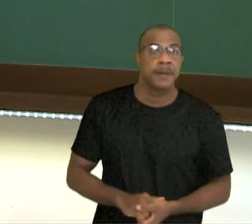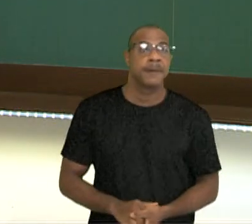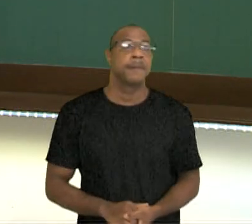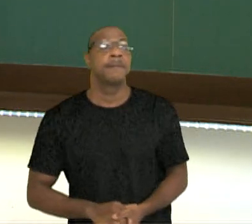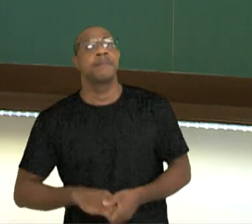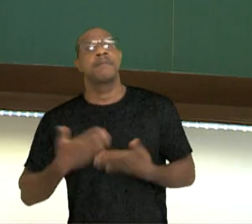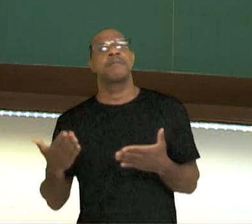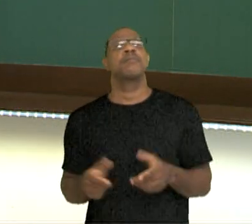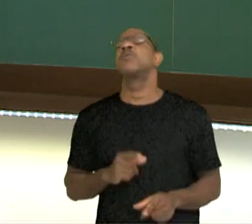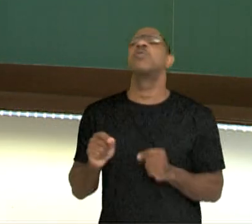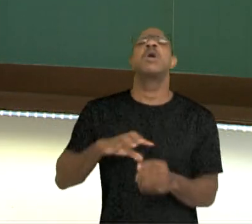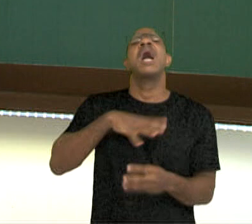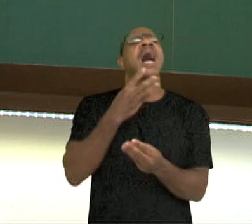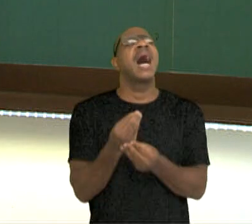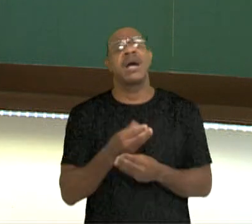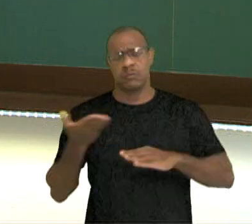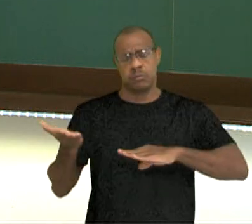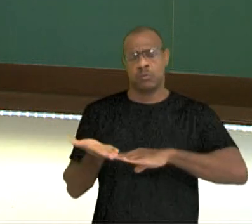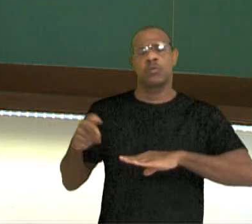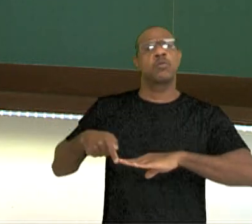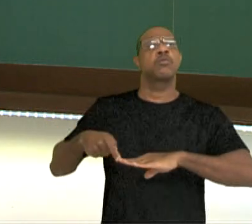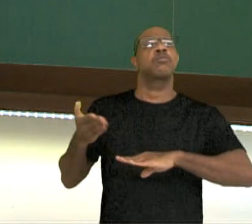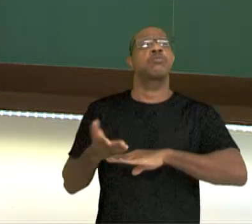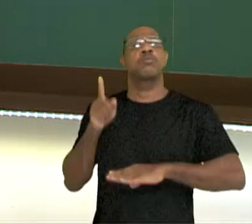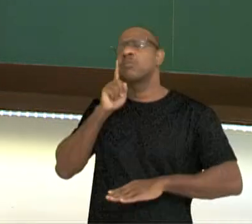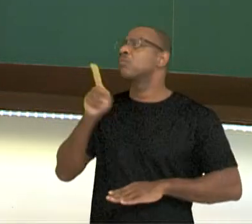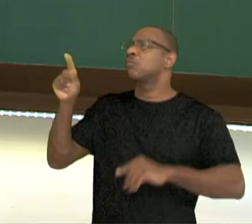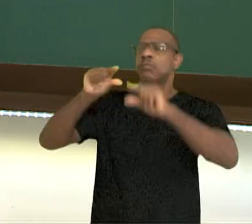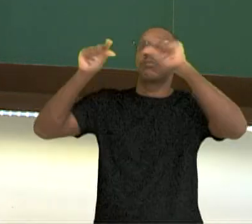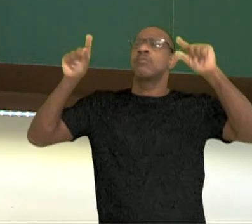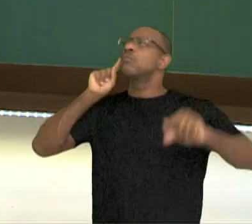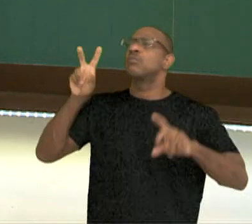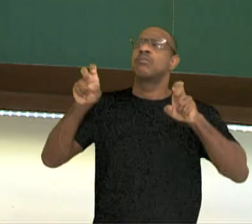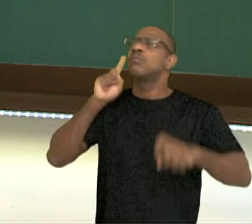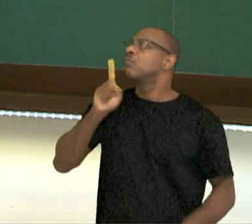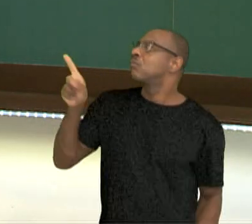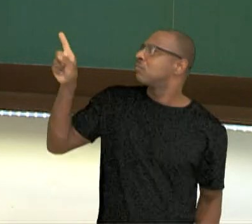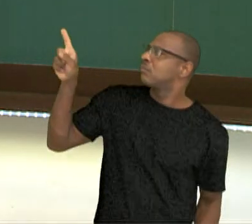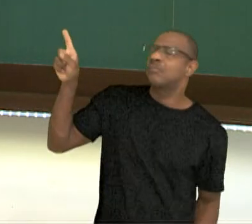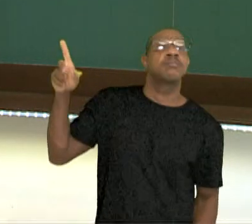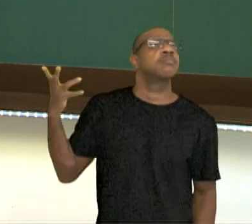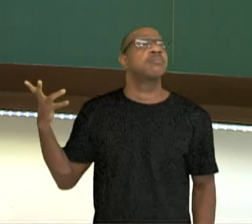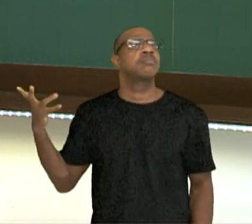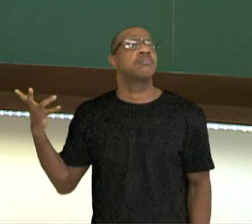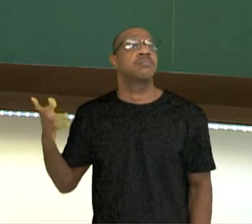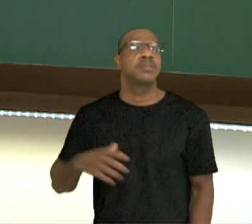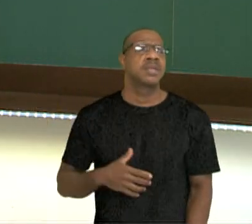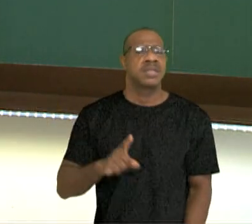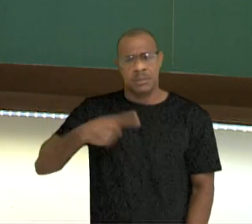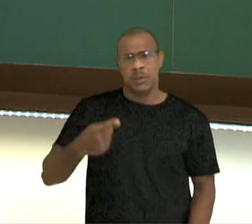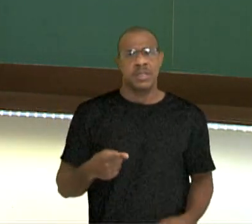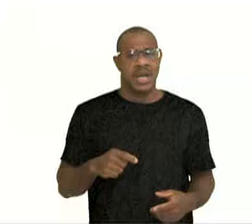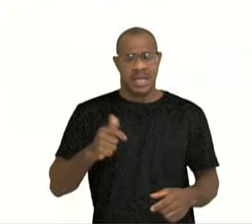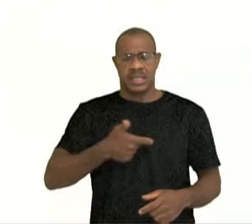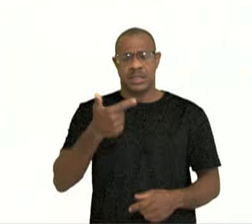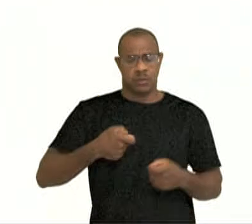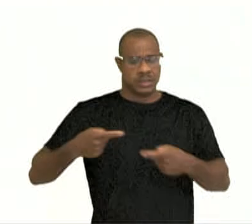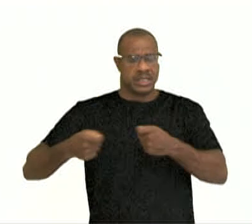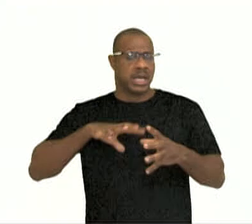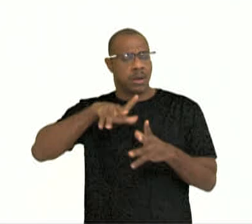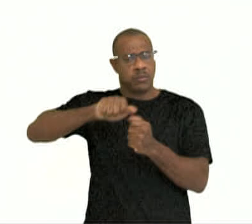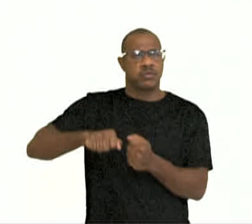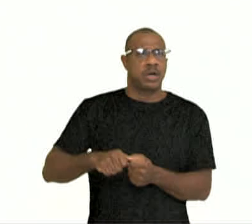Gente, o que é arte contemporânea? Após a Segunda Guerra Mundial, que terminou em 1945, um